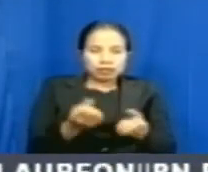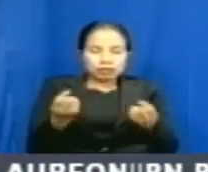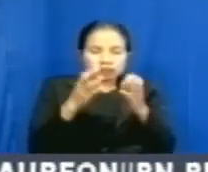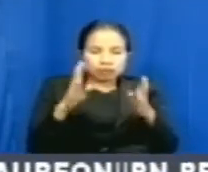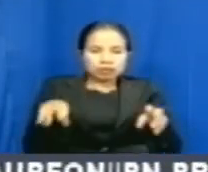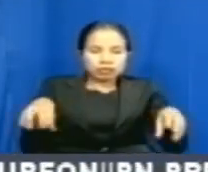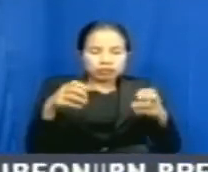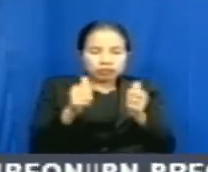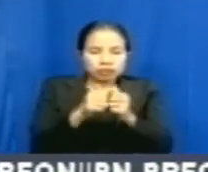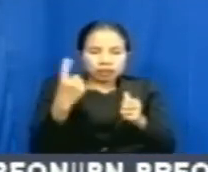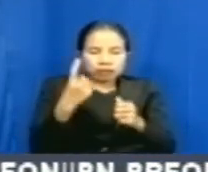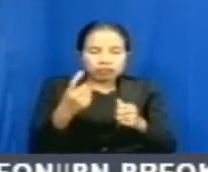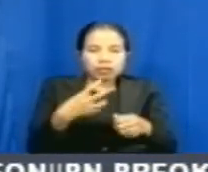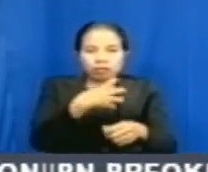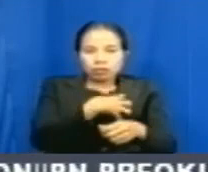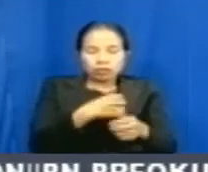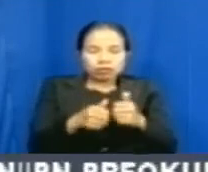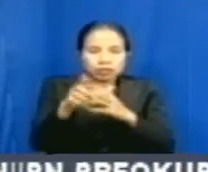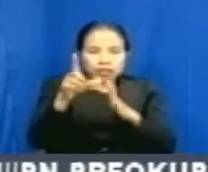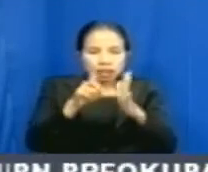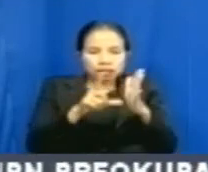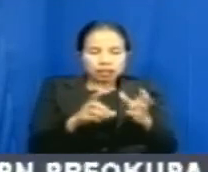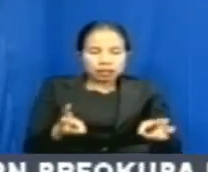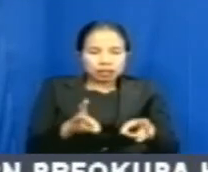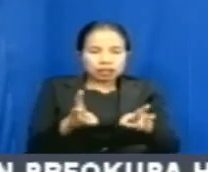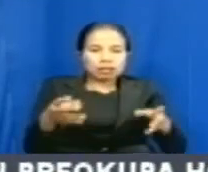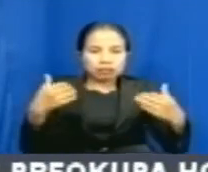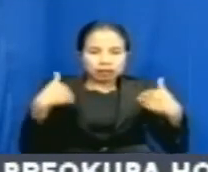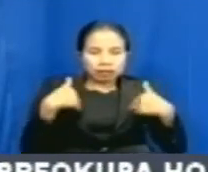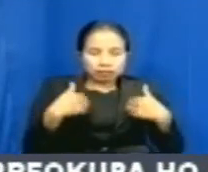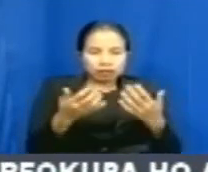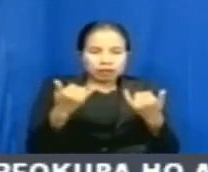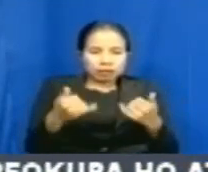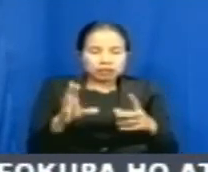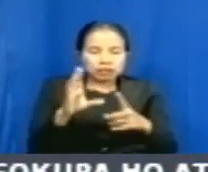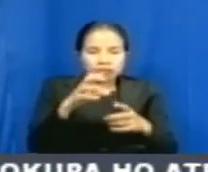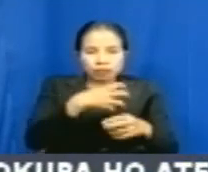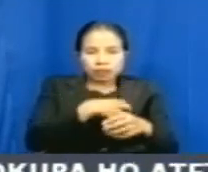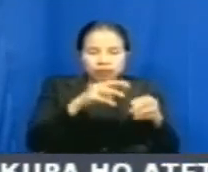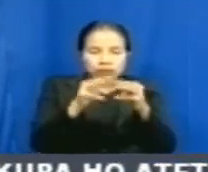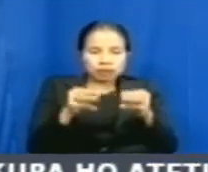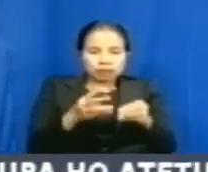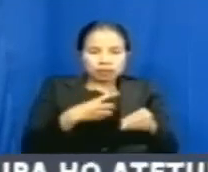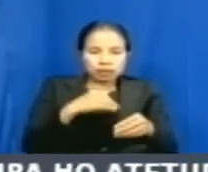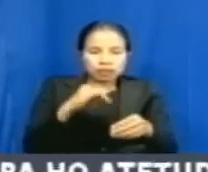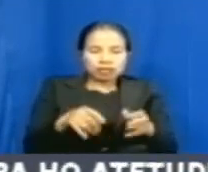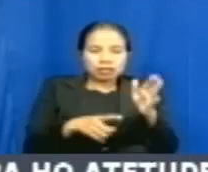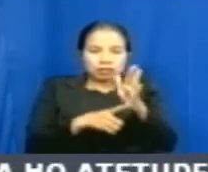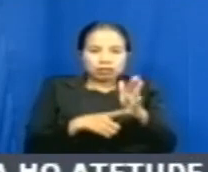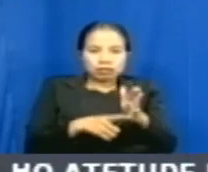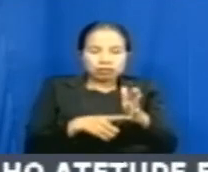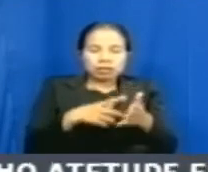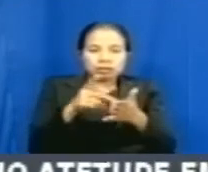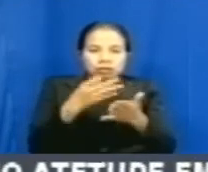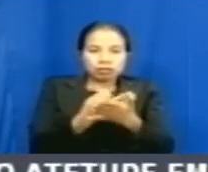que a polícia trânsito, onde cumpre a lei código estrada nebe vigora. Dedão ne comando polícia município dele, aplica a infração,